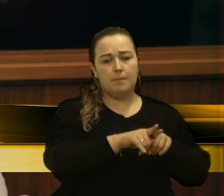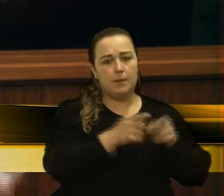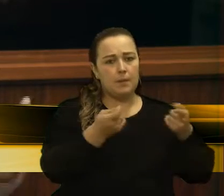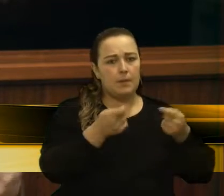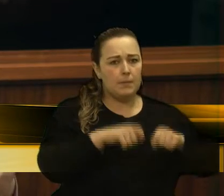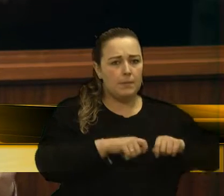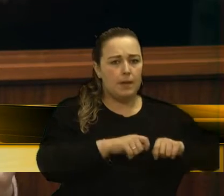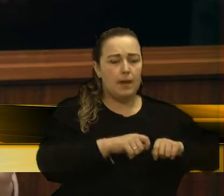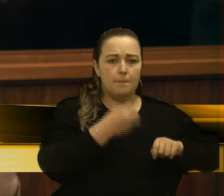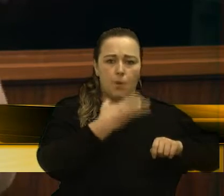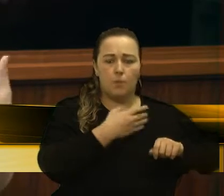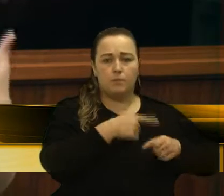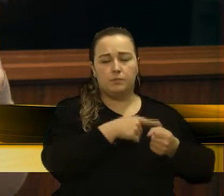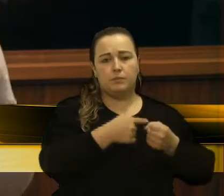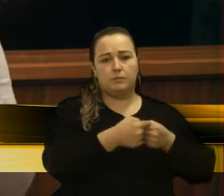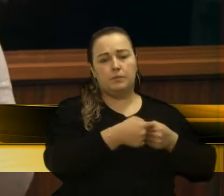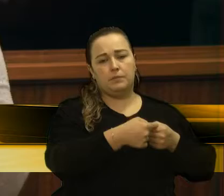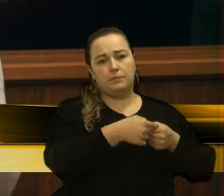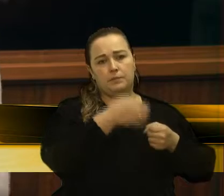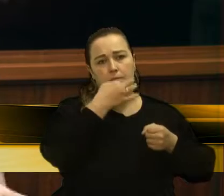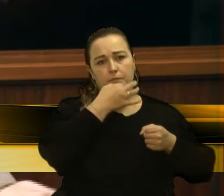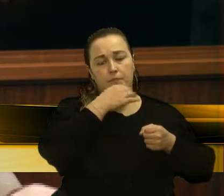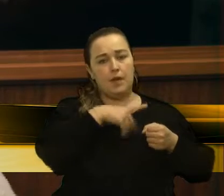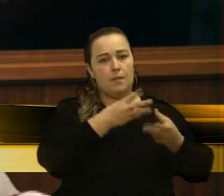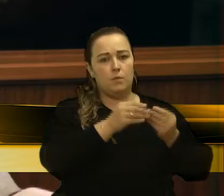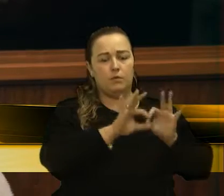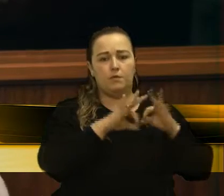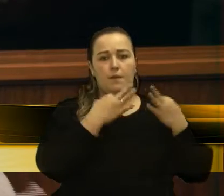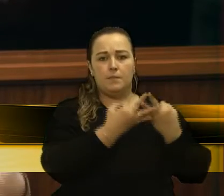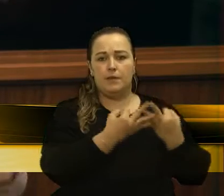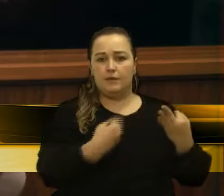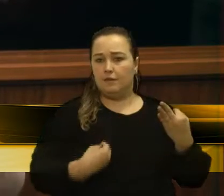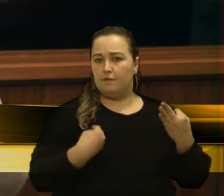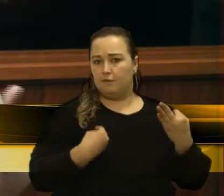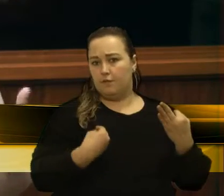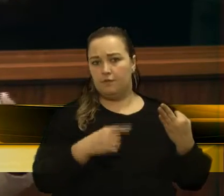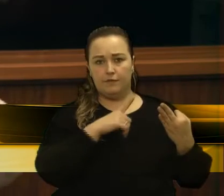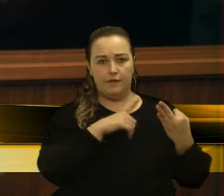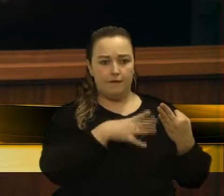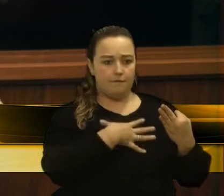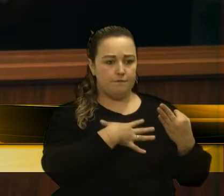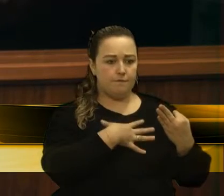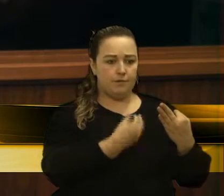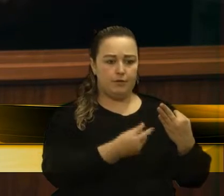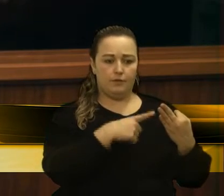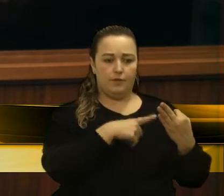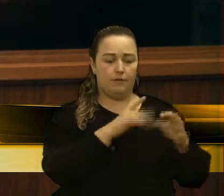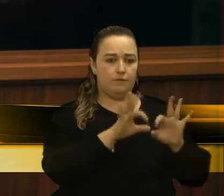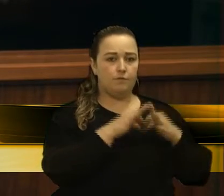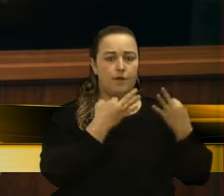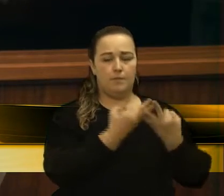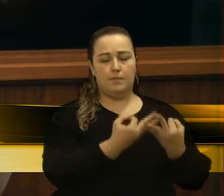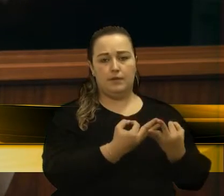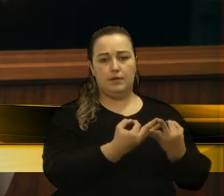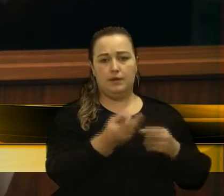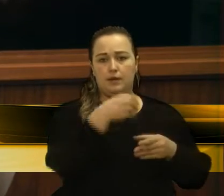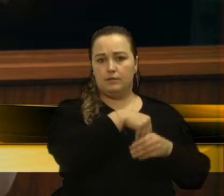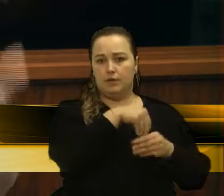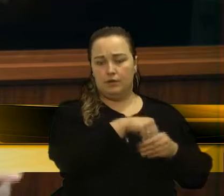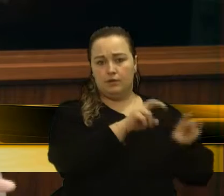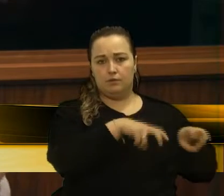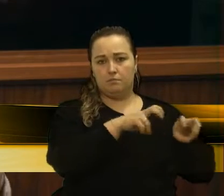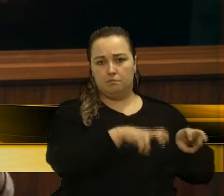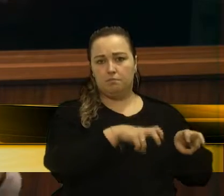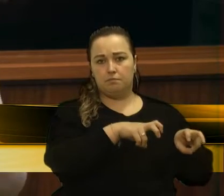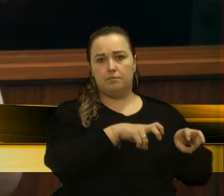gente tem várias famílias que moram no interior, que tem lá, não tem necessariamente uma produção